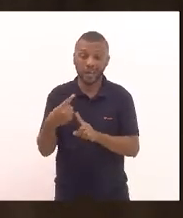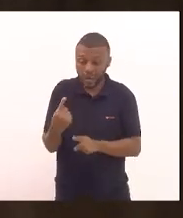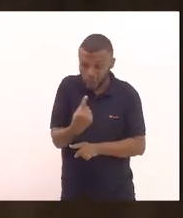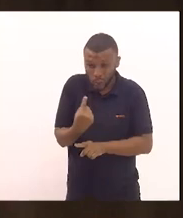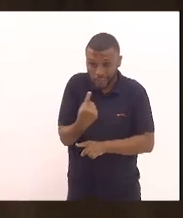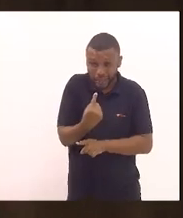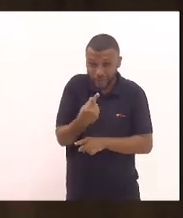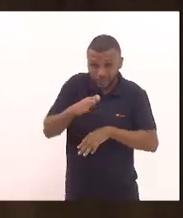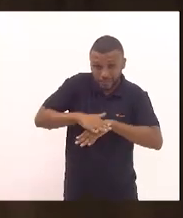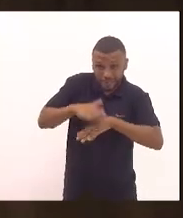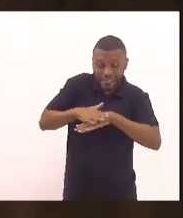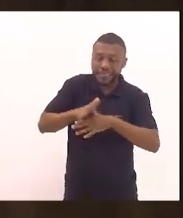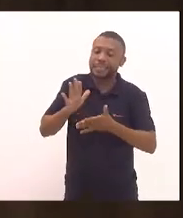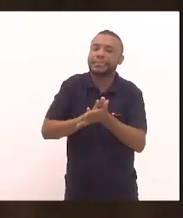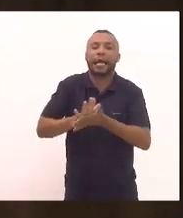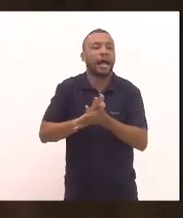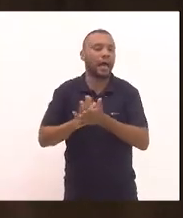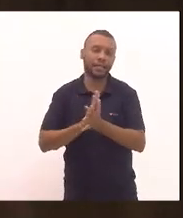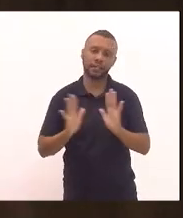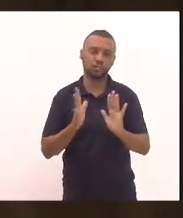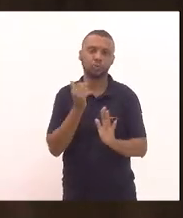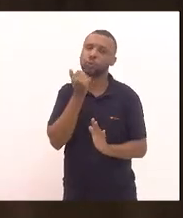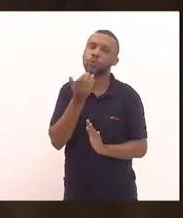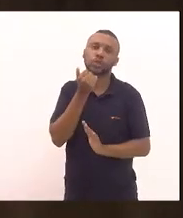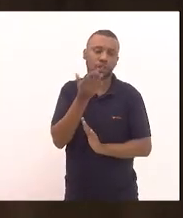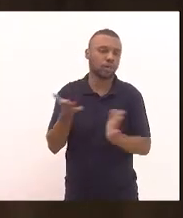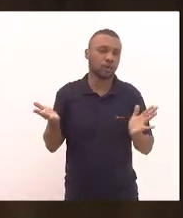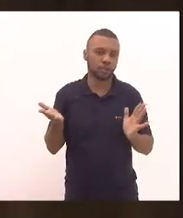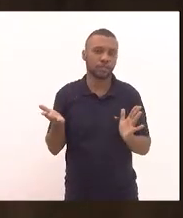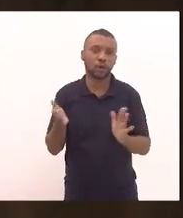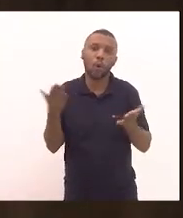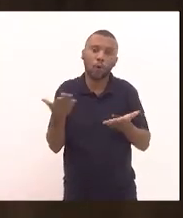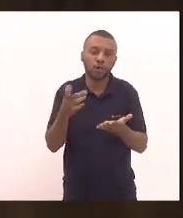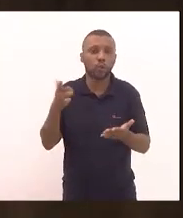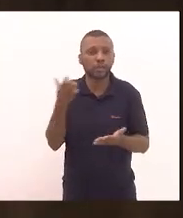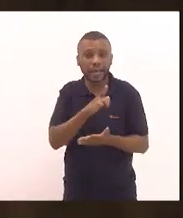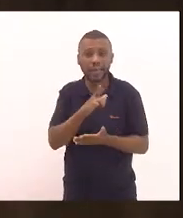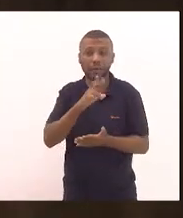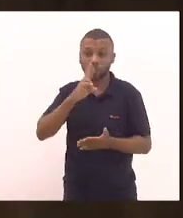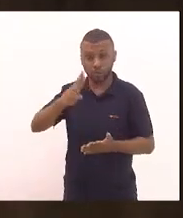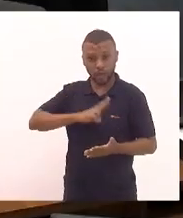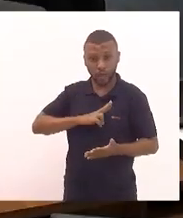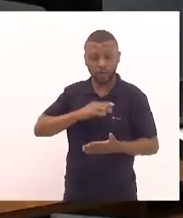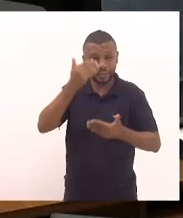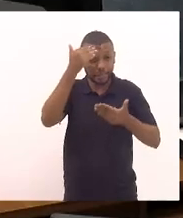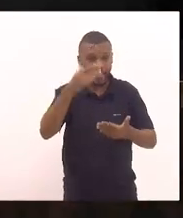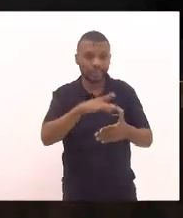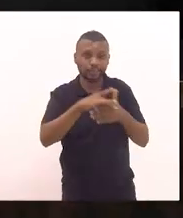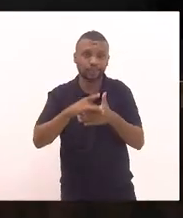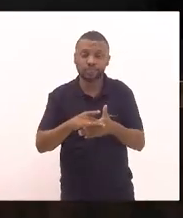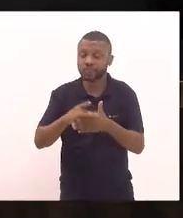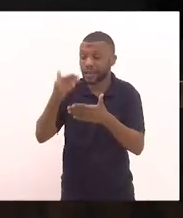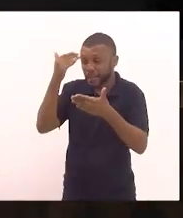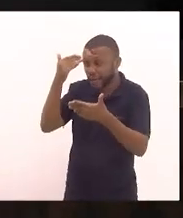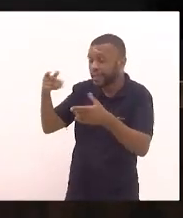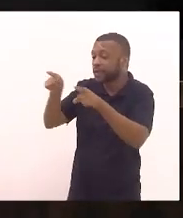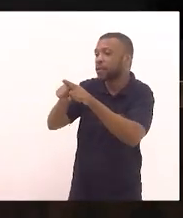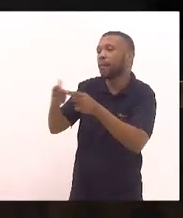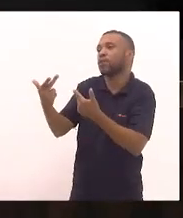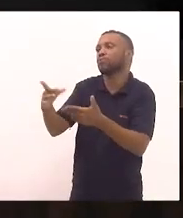de vários deputados aqui, que hoje se torna realidade graças à sua liderança, presidente. Muito obrigado. Graças à vossa liderança.